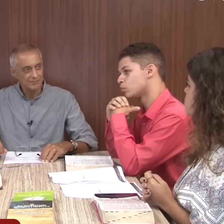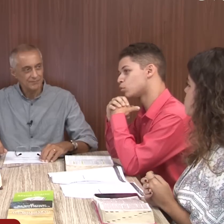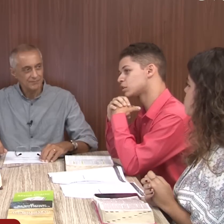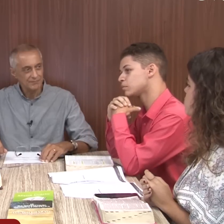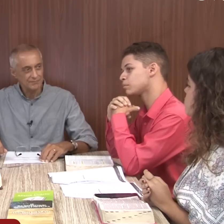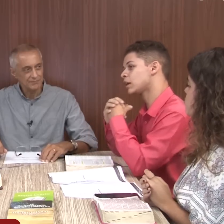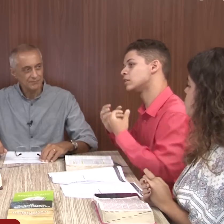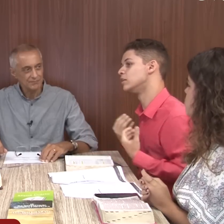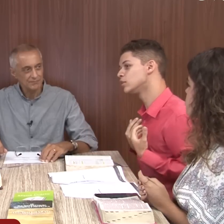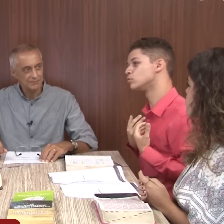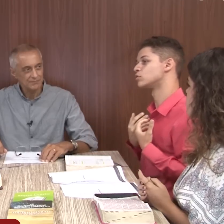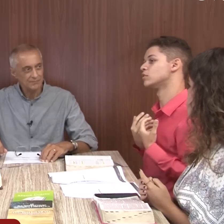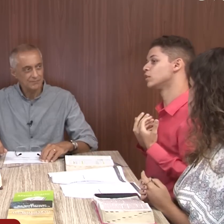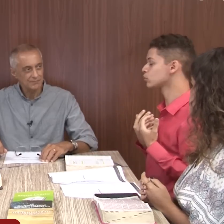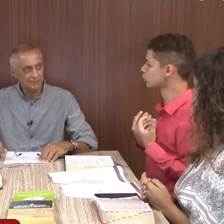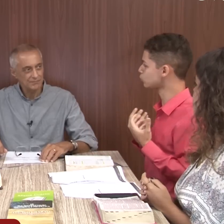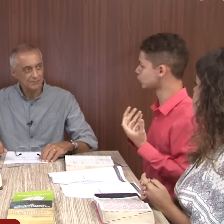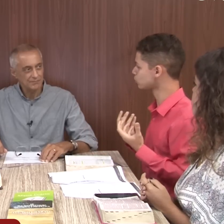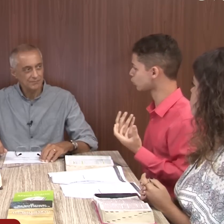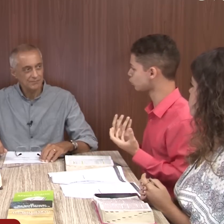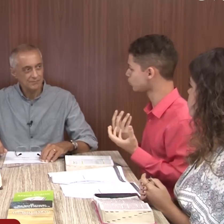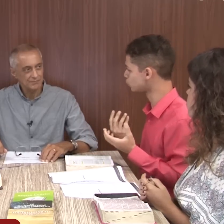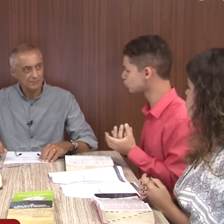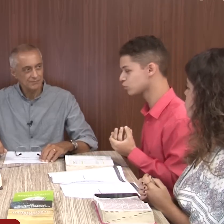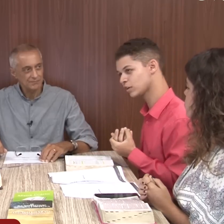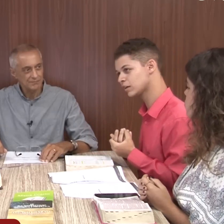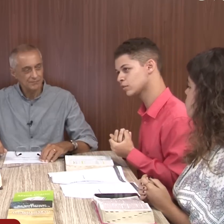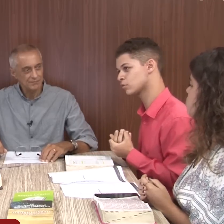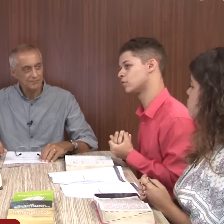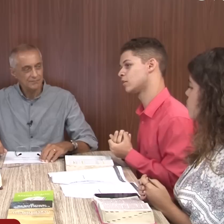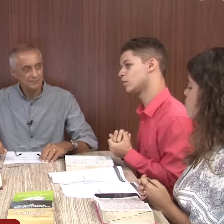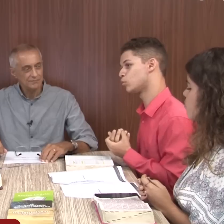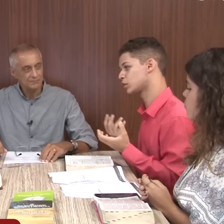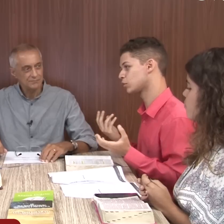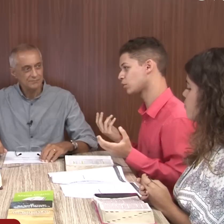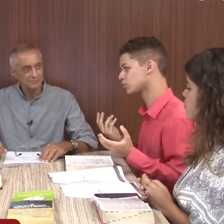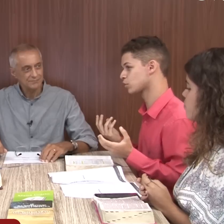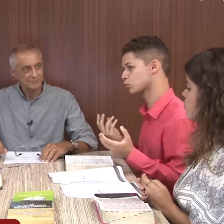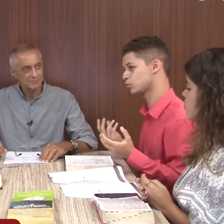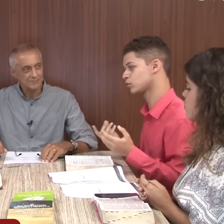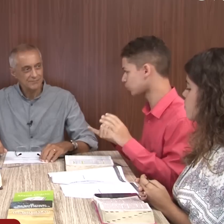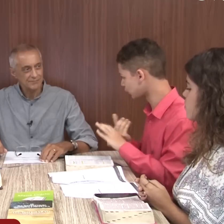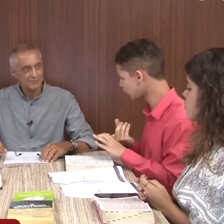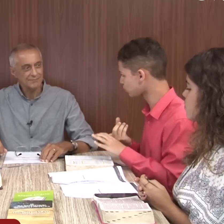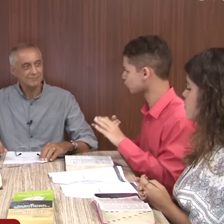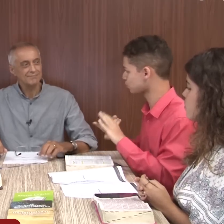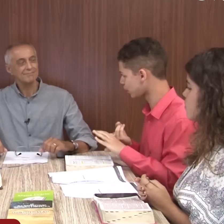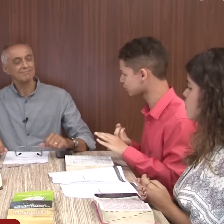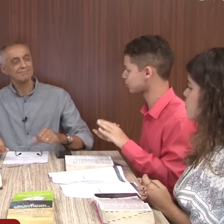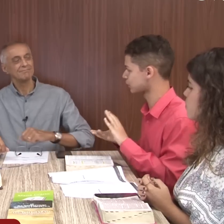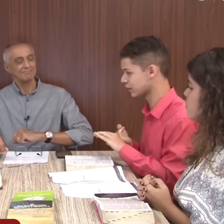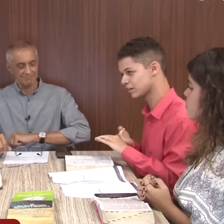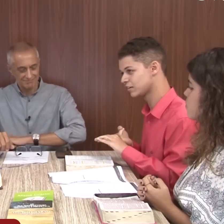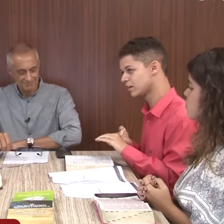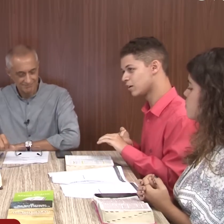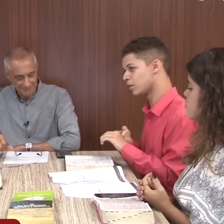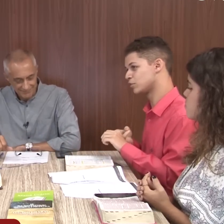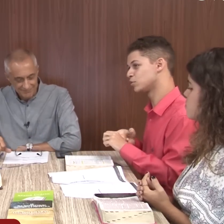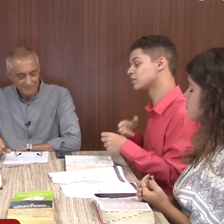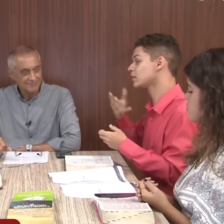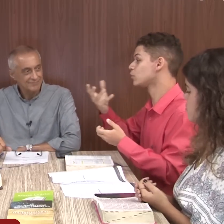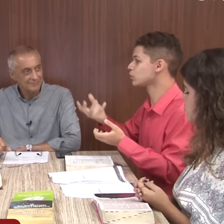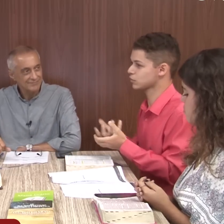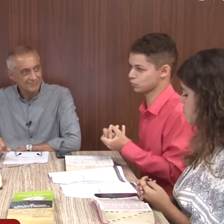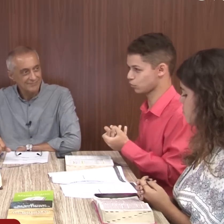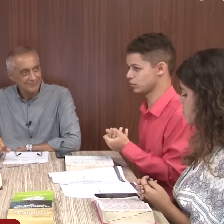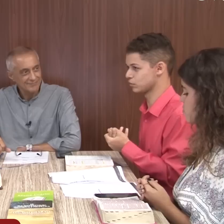interessante, porque para Deus, Deus olha para o tempo de uma forma muito diferente. Porque nós estamos presos ao tempo, ao espaço, à matéria, mas